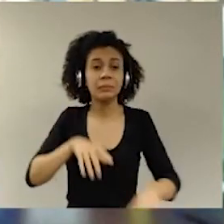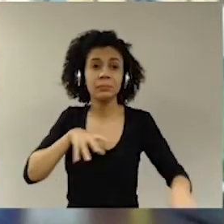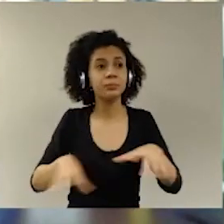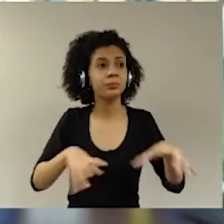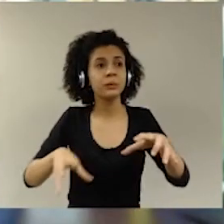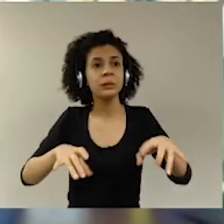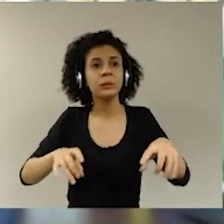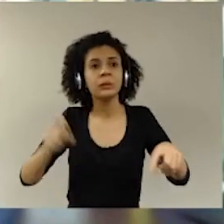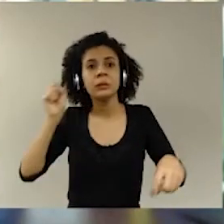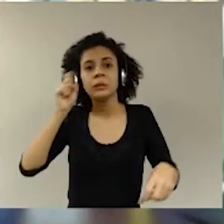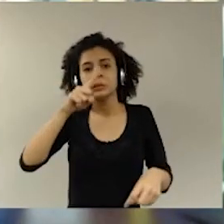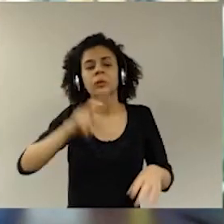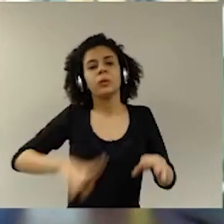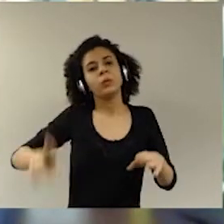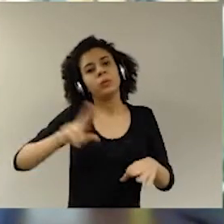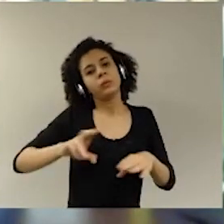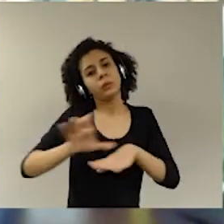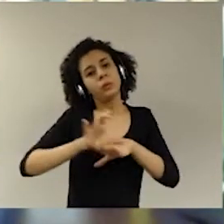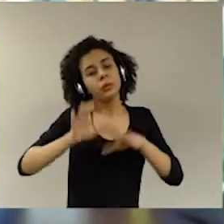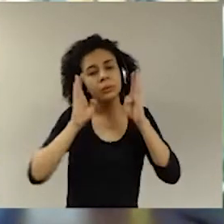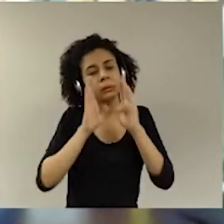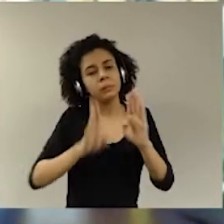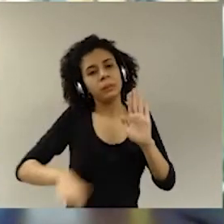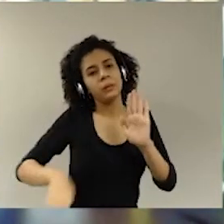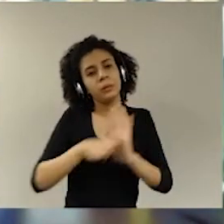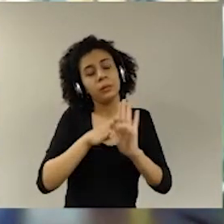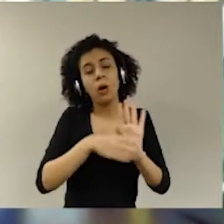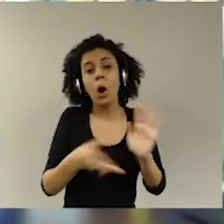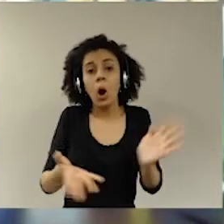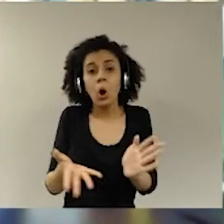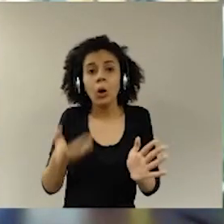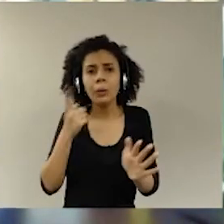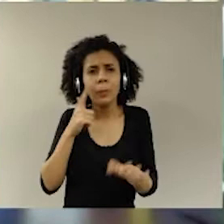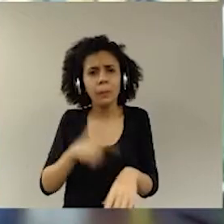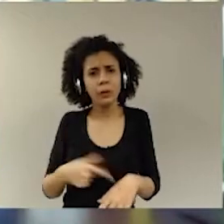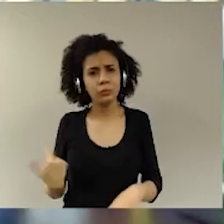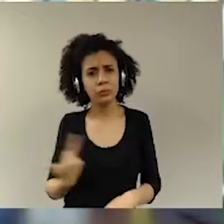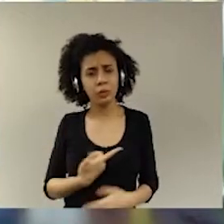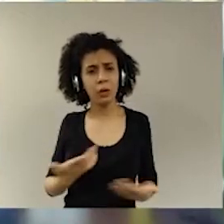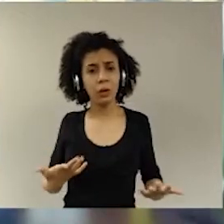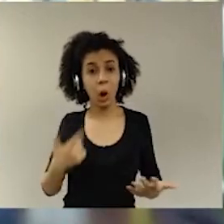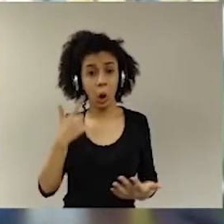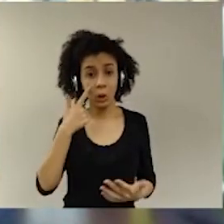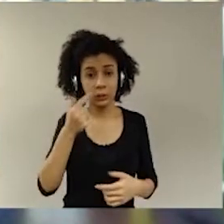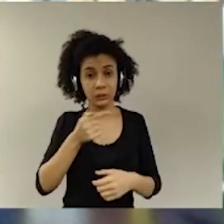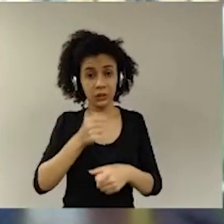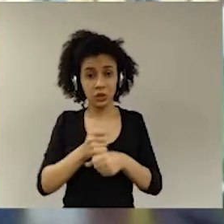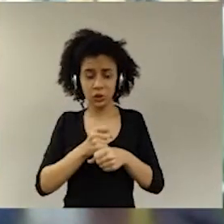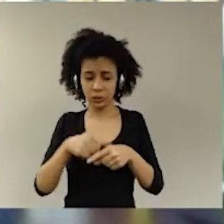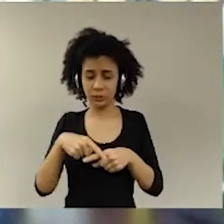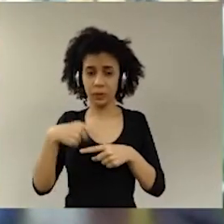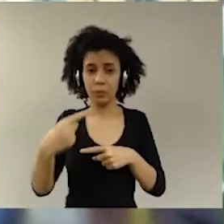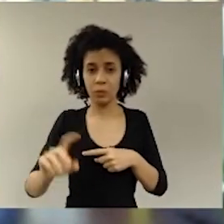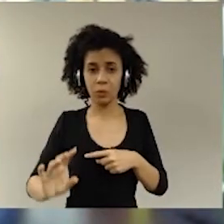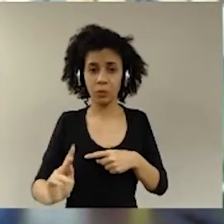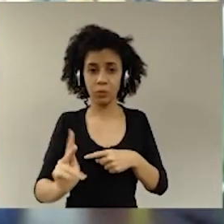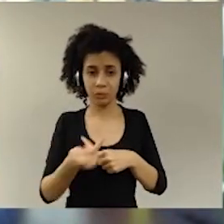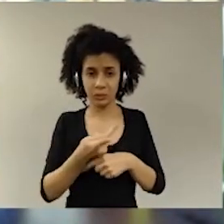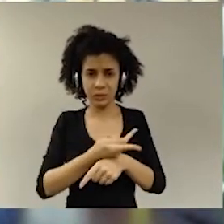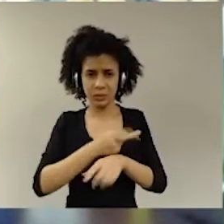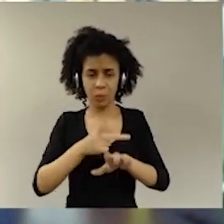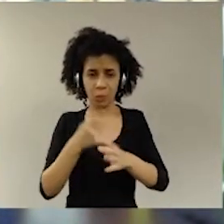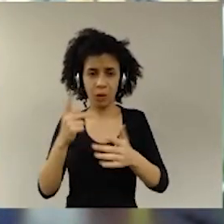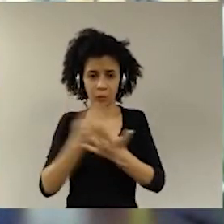turbulência. E vejam só o momento que nós estamos atravessando. 7 anos após esse evento,